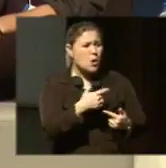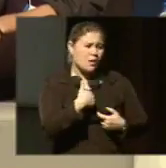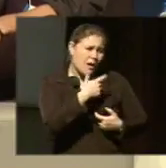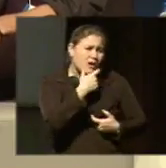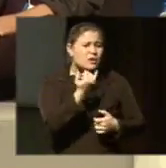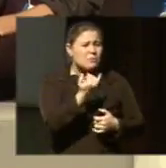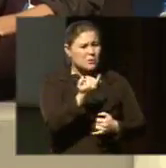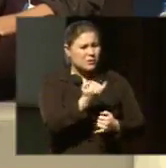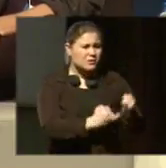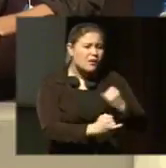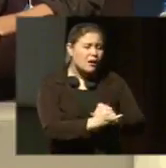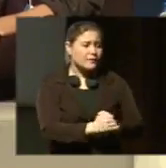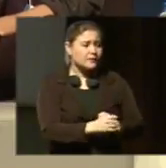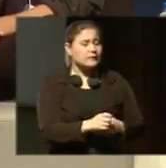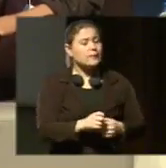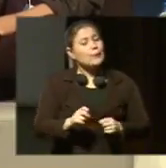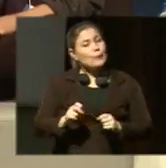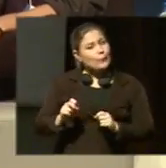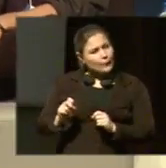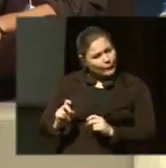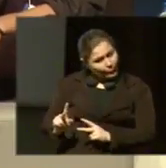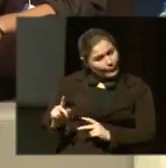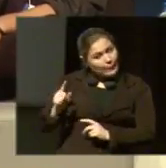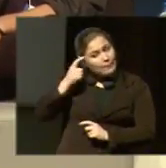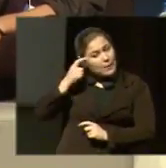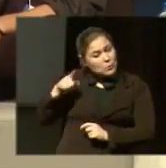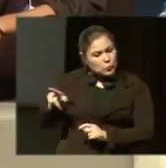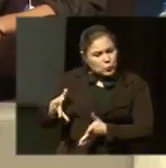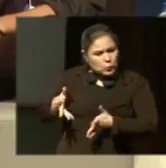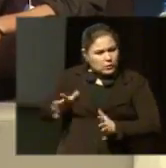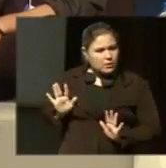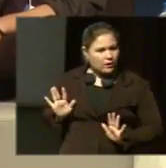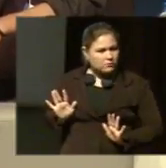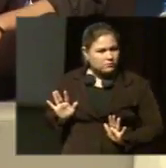e ele falou, ah, tá bom, pense o que você quiser.